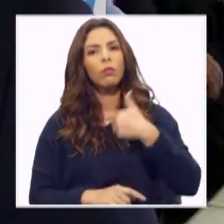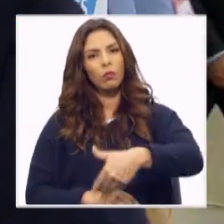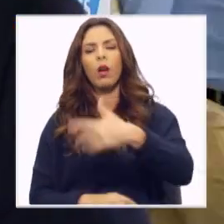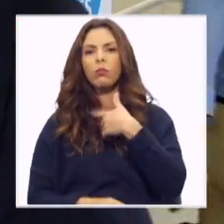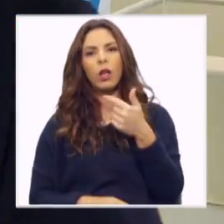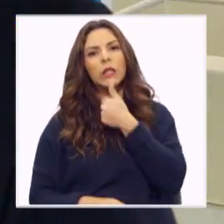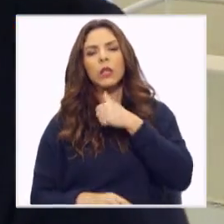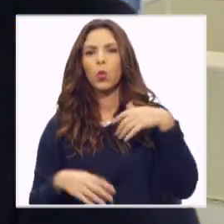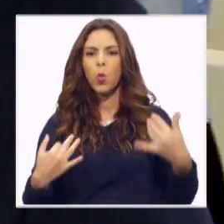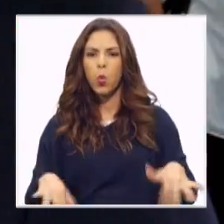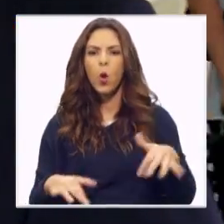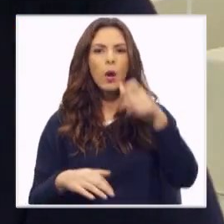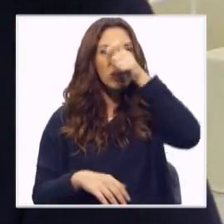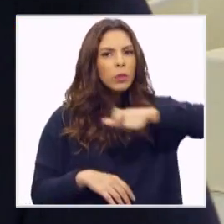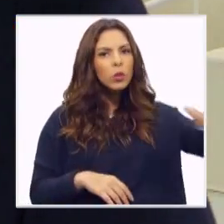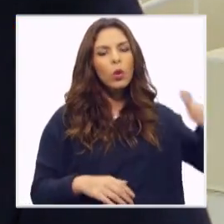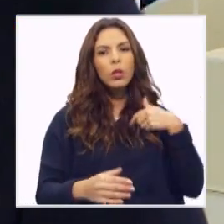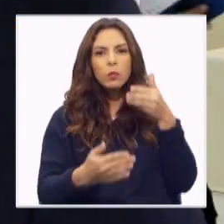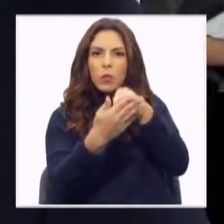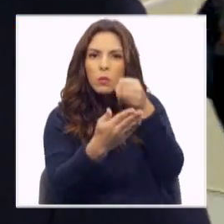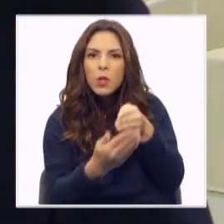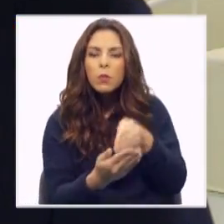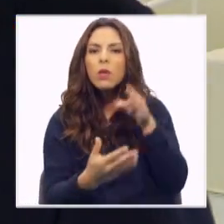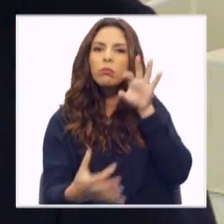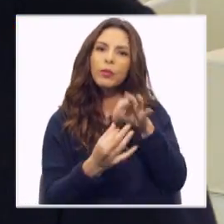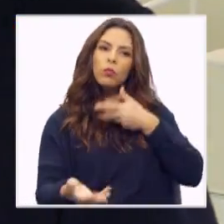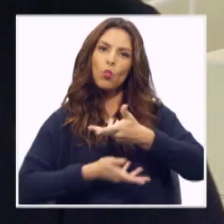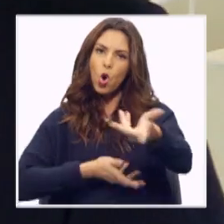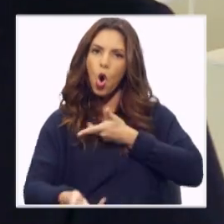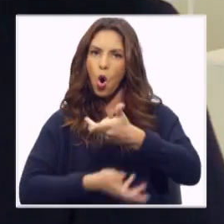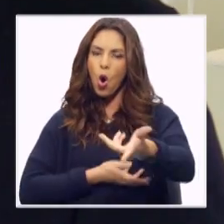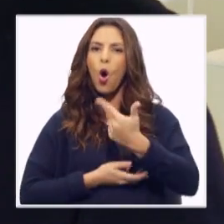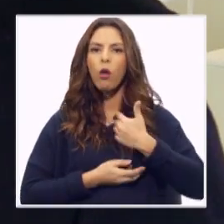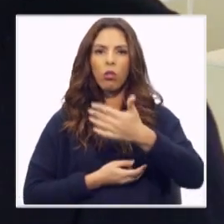decisiva e pode ajudar os clientes a serem muito mais efetivos na relação com os clientes.